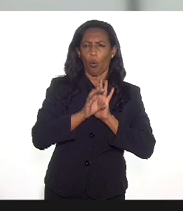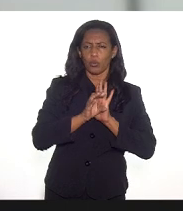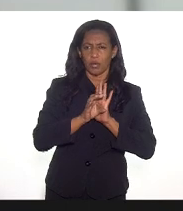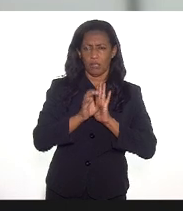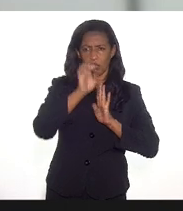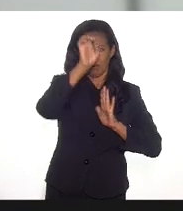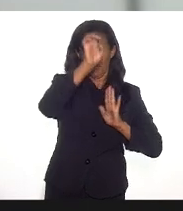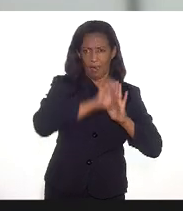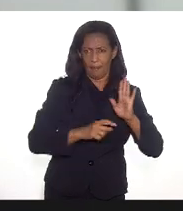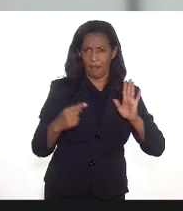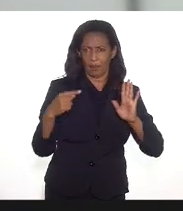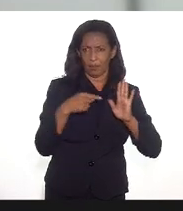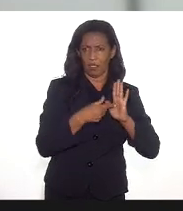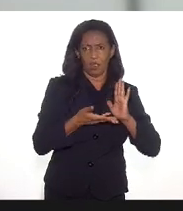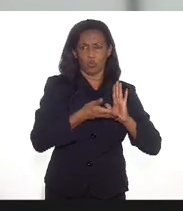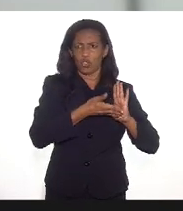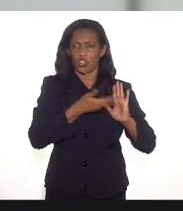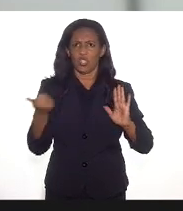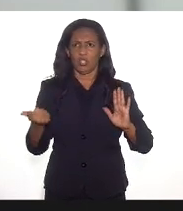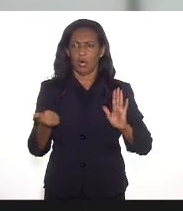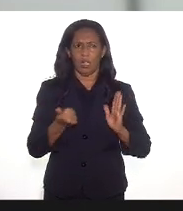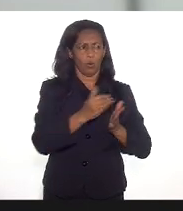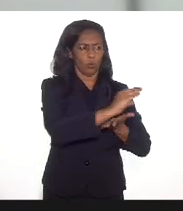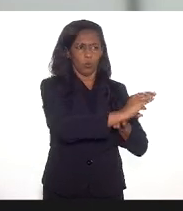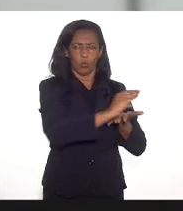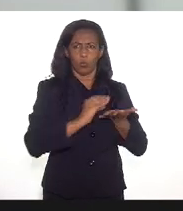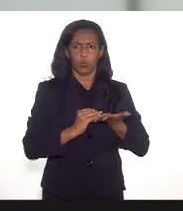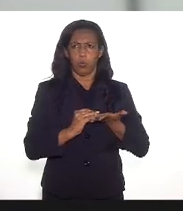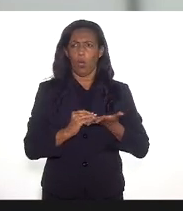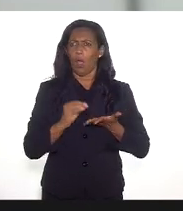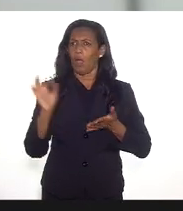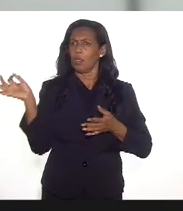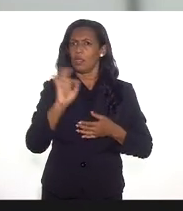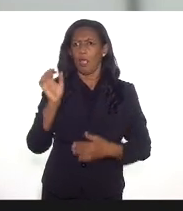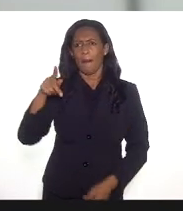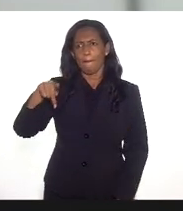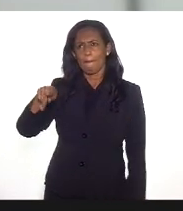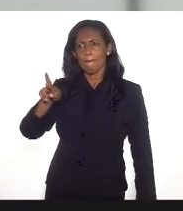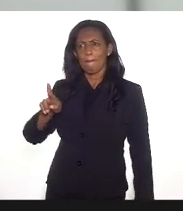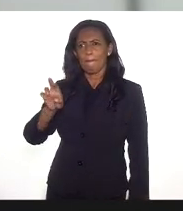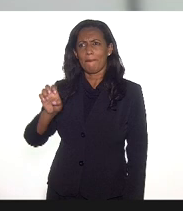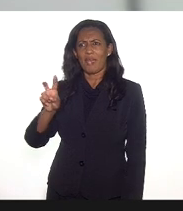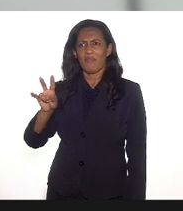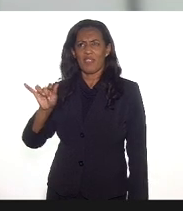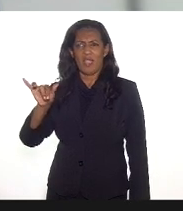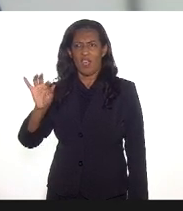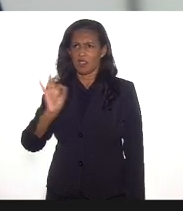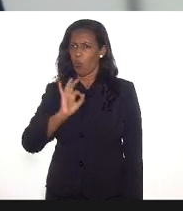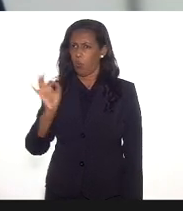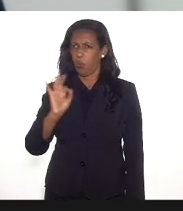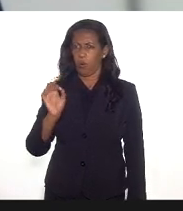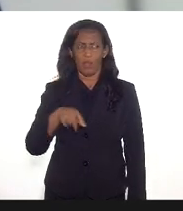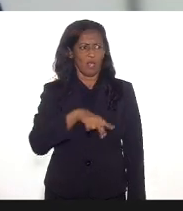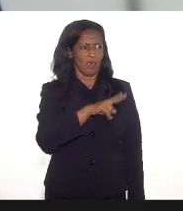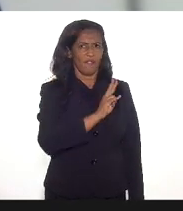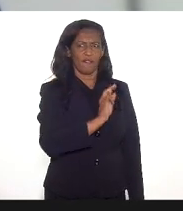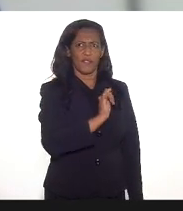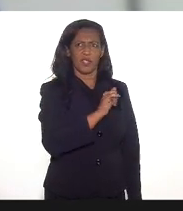não tira recurso nem do Rio Previdência, nem do FISED,